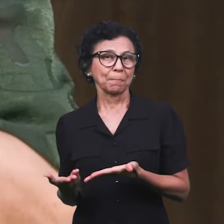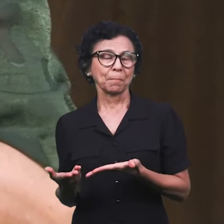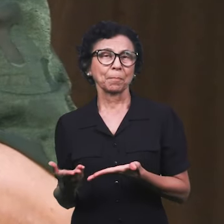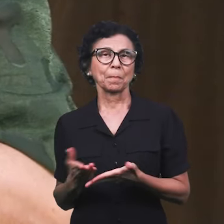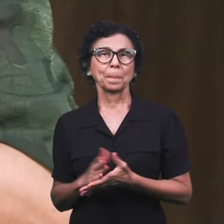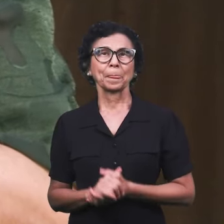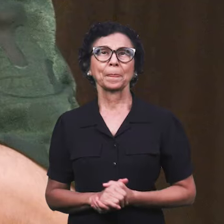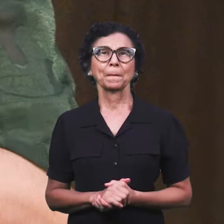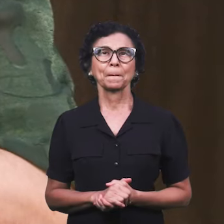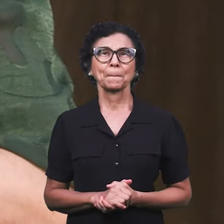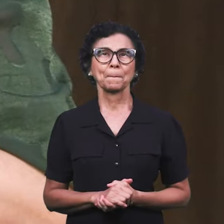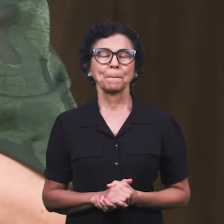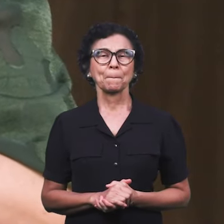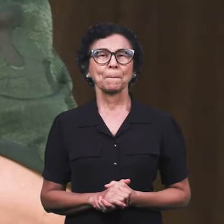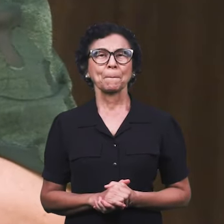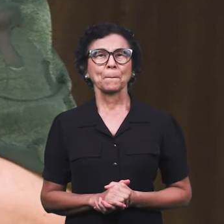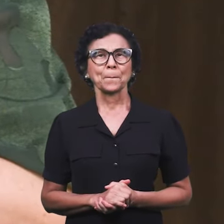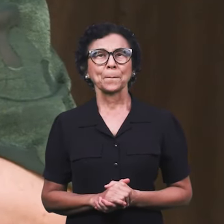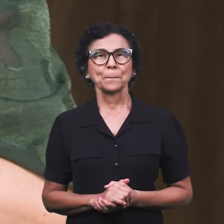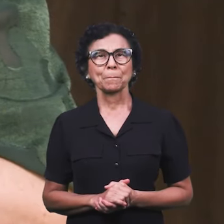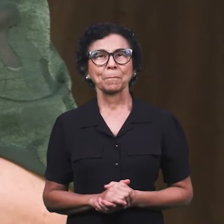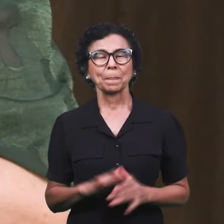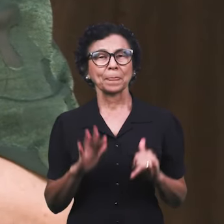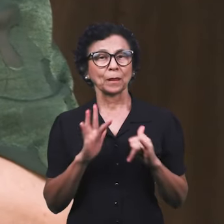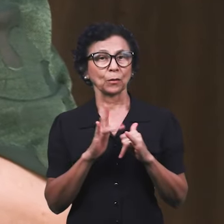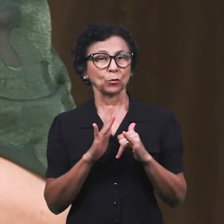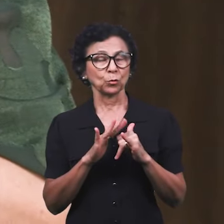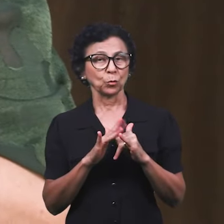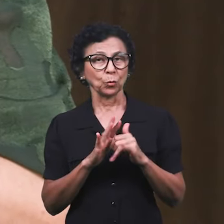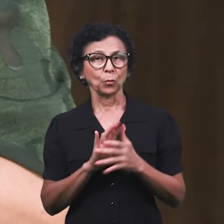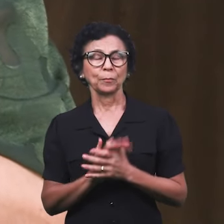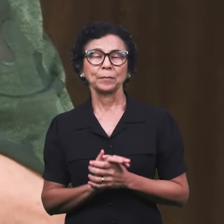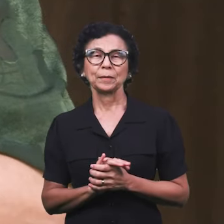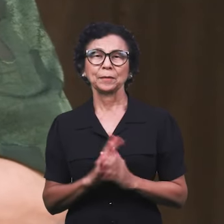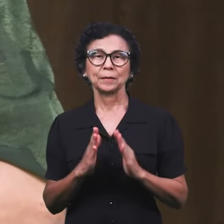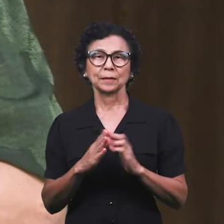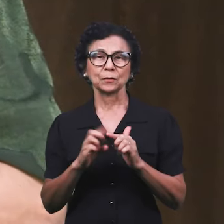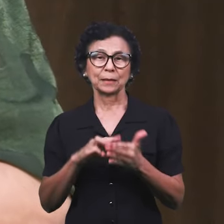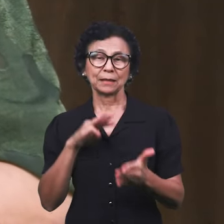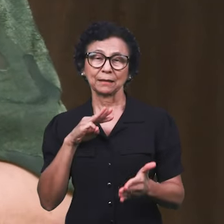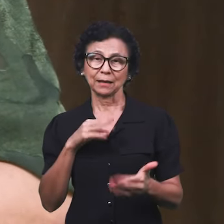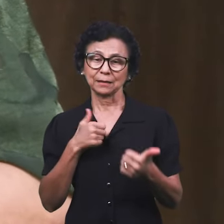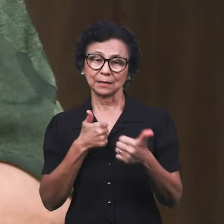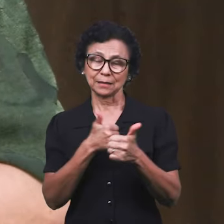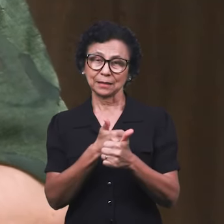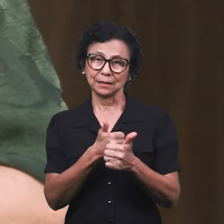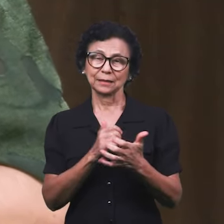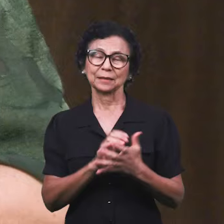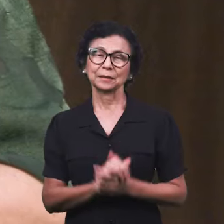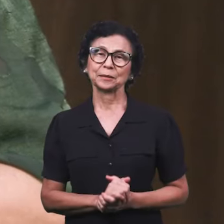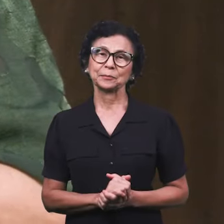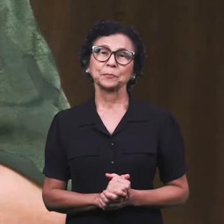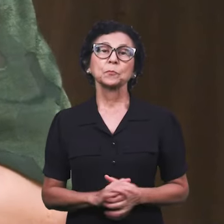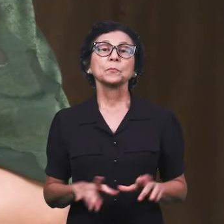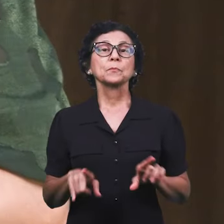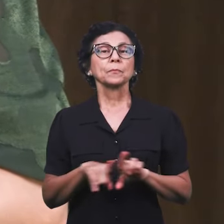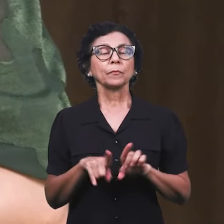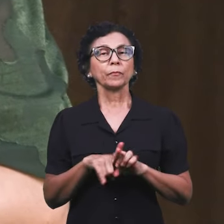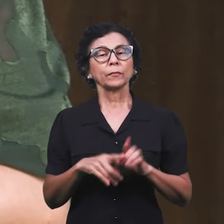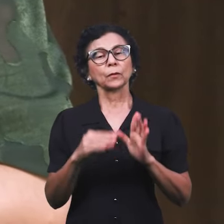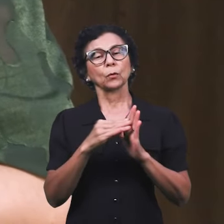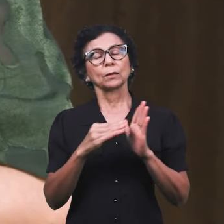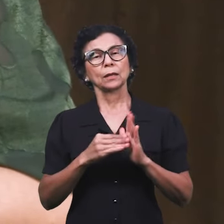estiverem assistindo pelo YouTube, que sigam o canal da Igreja Cristã Maranata. Também que vocês possam encaminhar este conteúdo